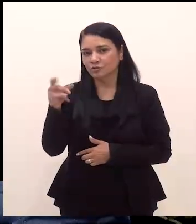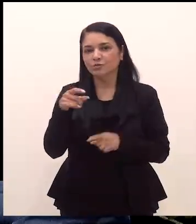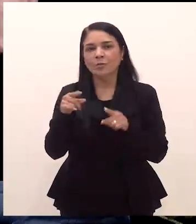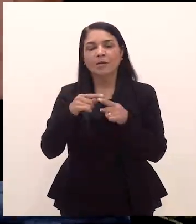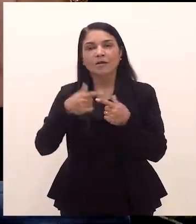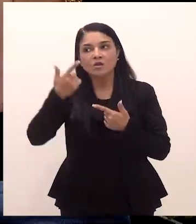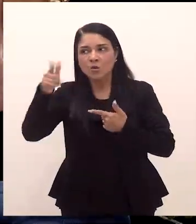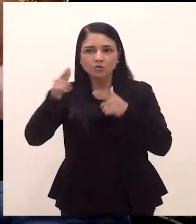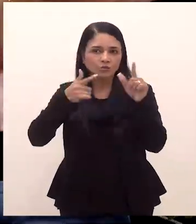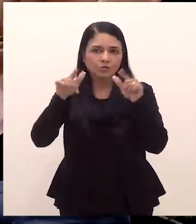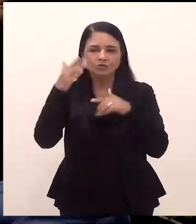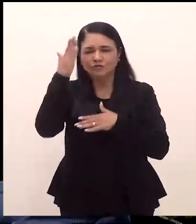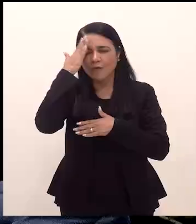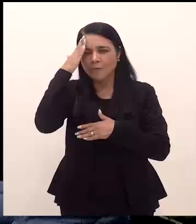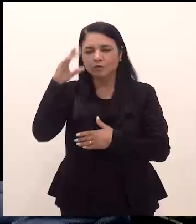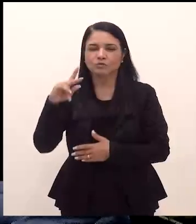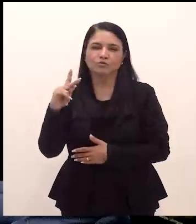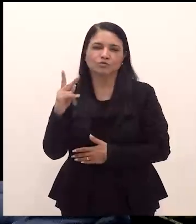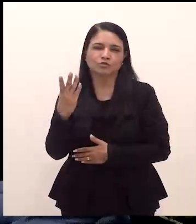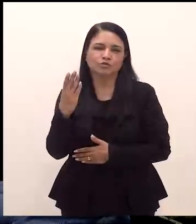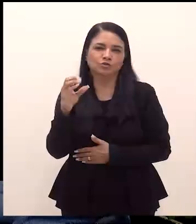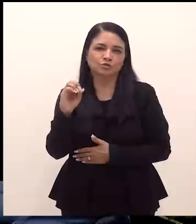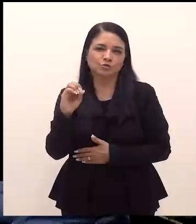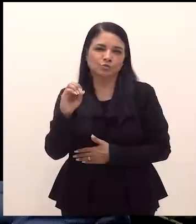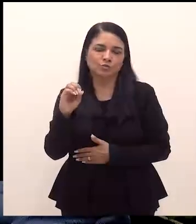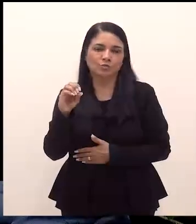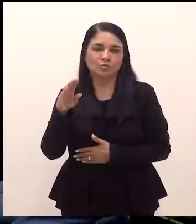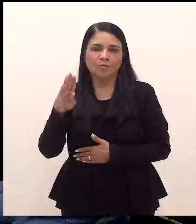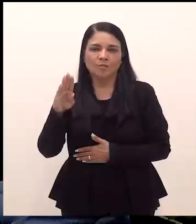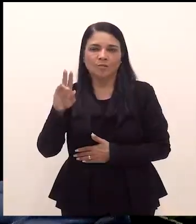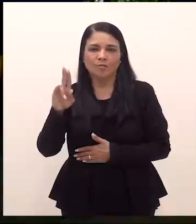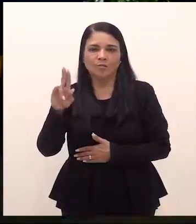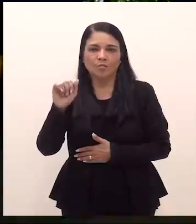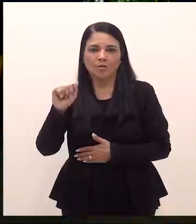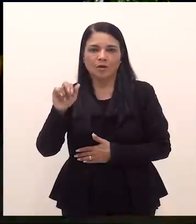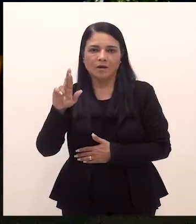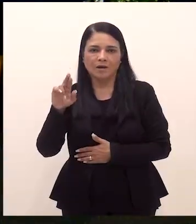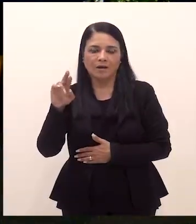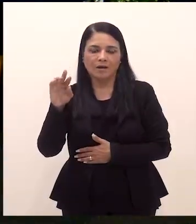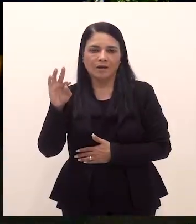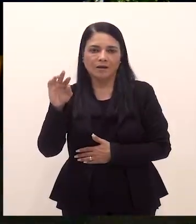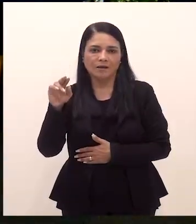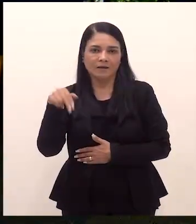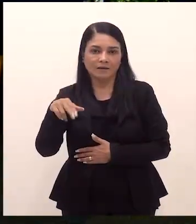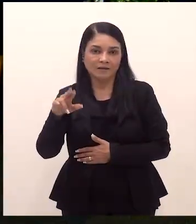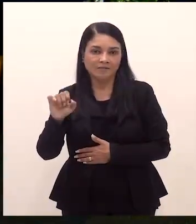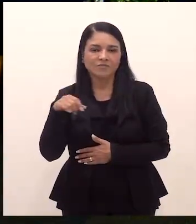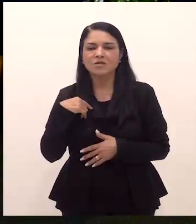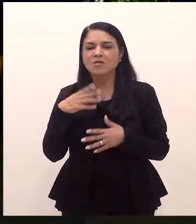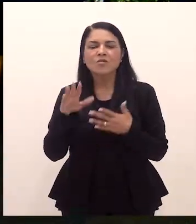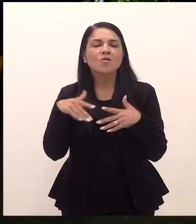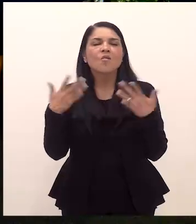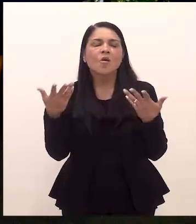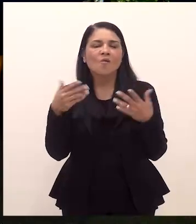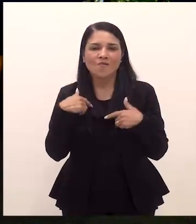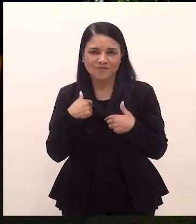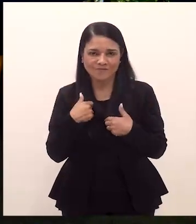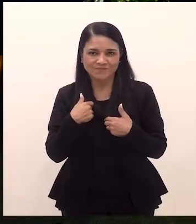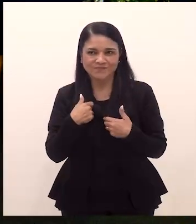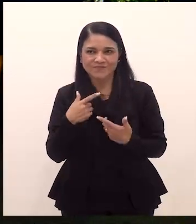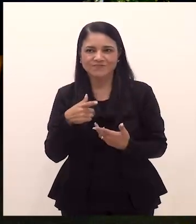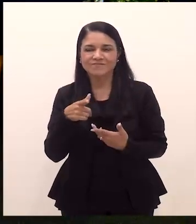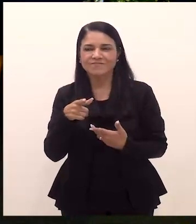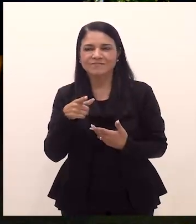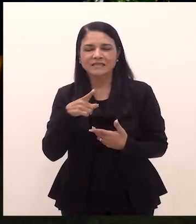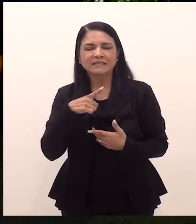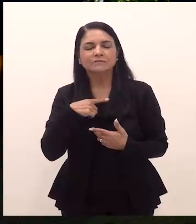que é outro extremo da música, Sim. Chico Buarque, gente de todo estilo. O que entra no teu balaio? E outra coisa que eu queria